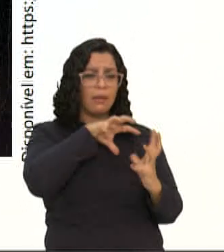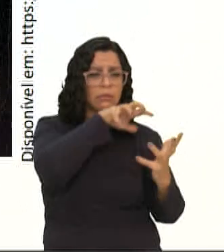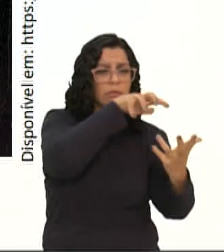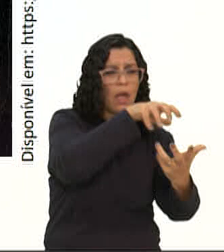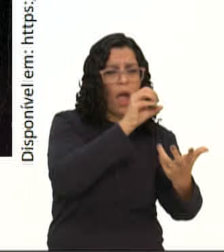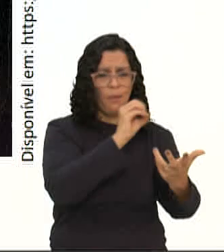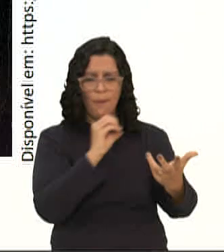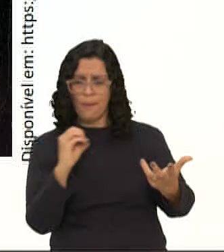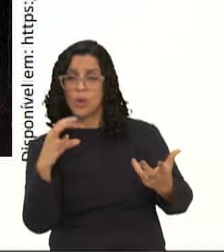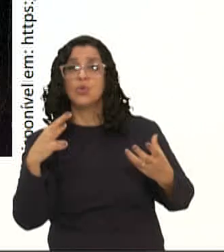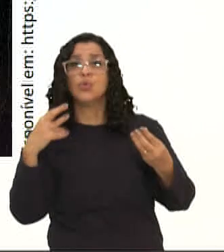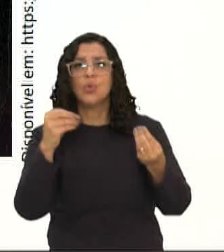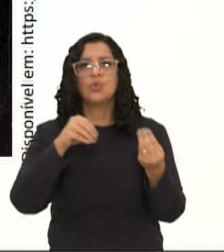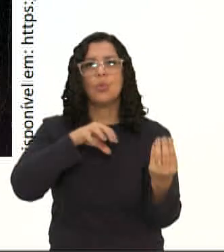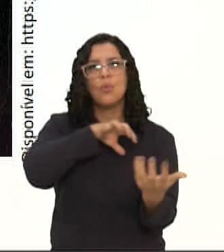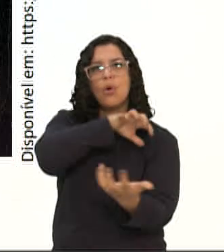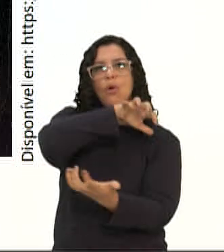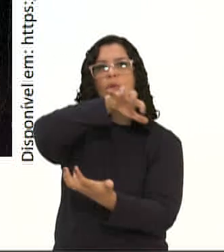que eles giram ao redor